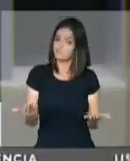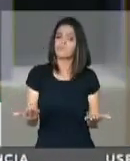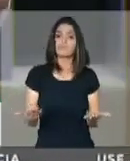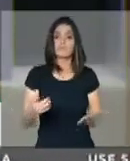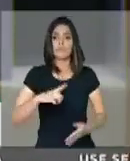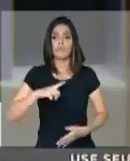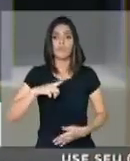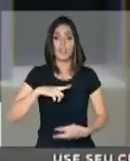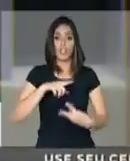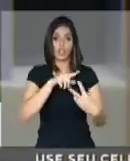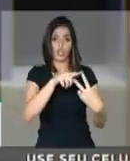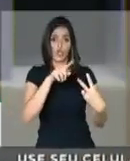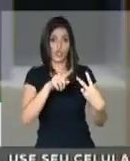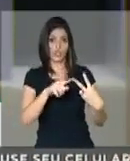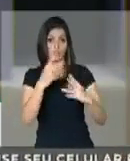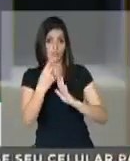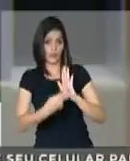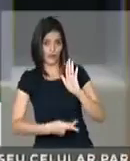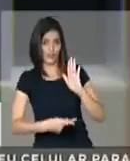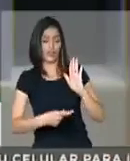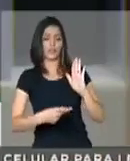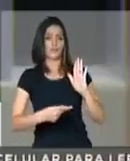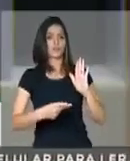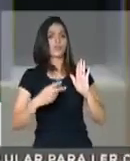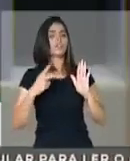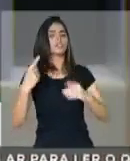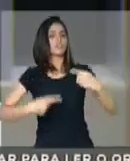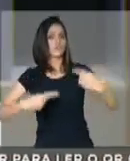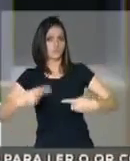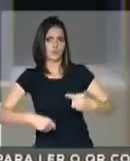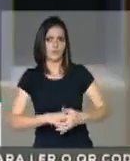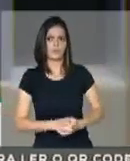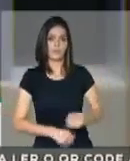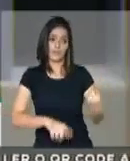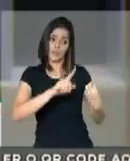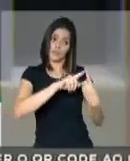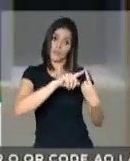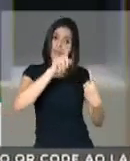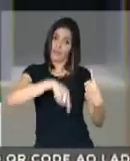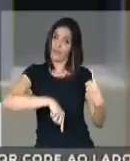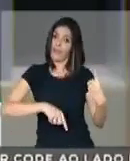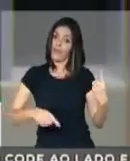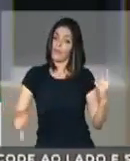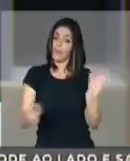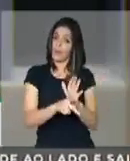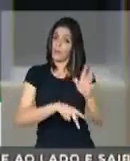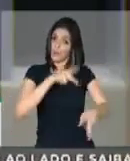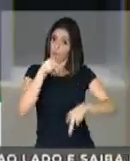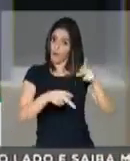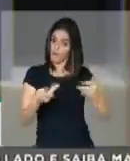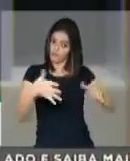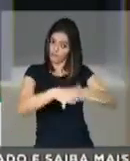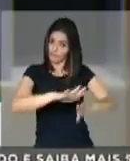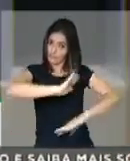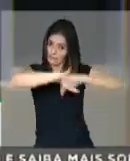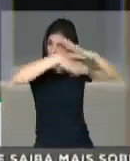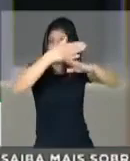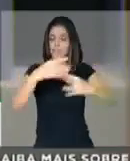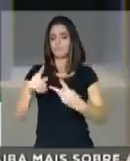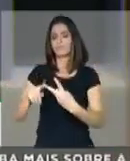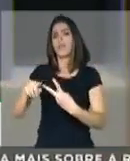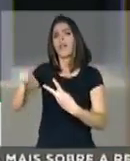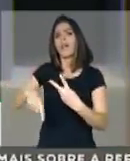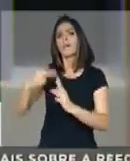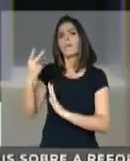nenhuma, 2 projetos em discussão. Um projeto que inclui o povo brasileiro no desenvolvimento. Outro